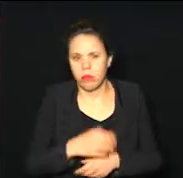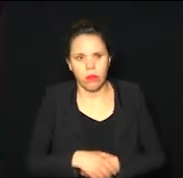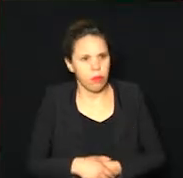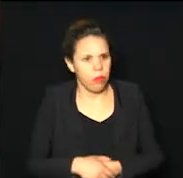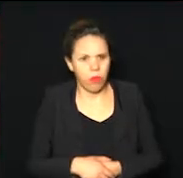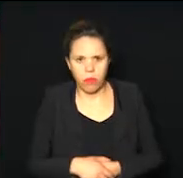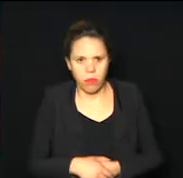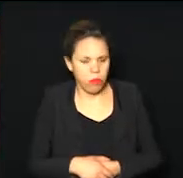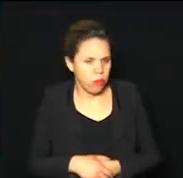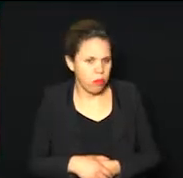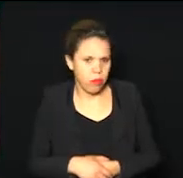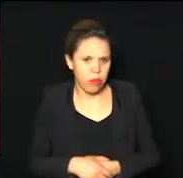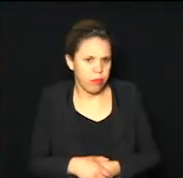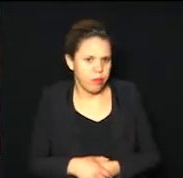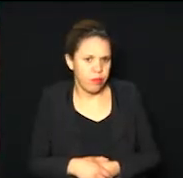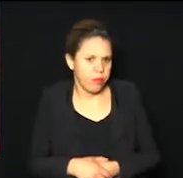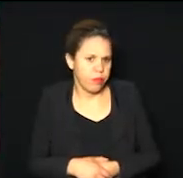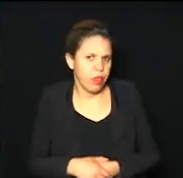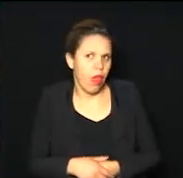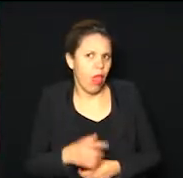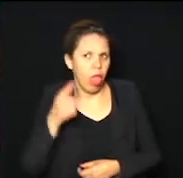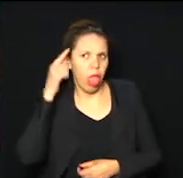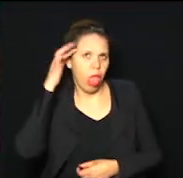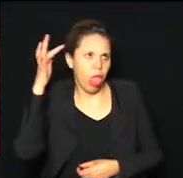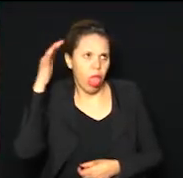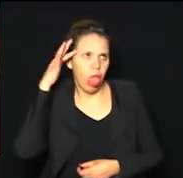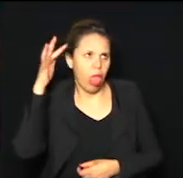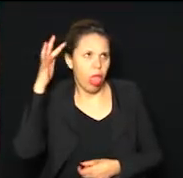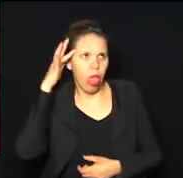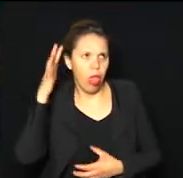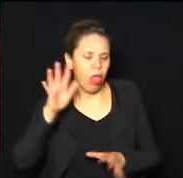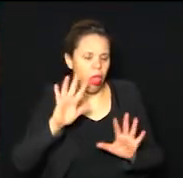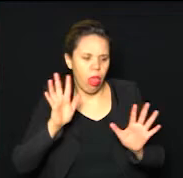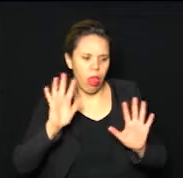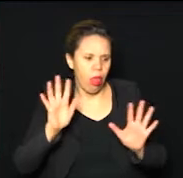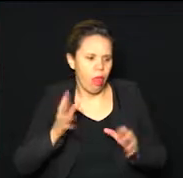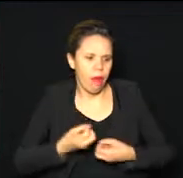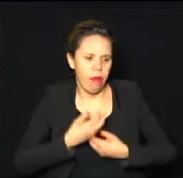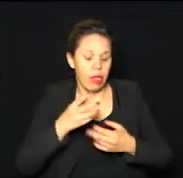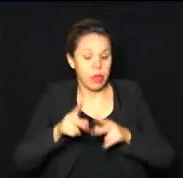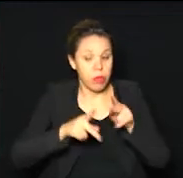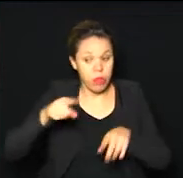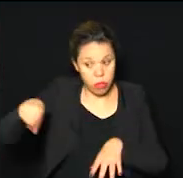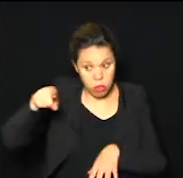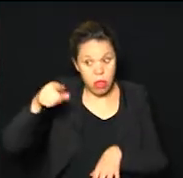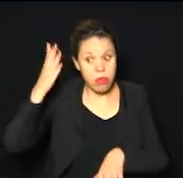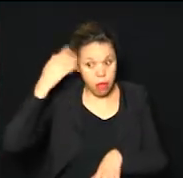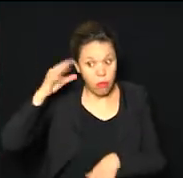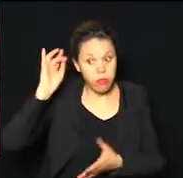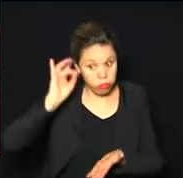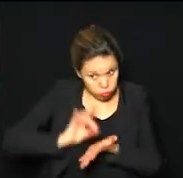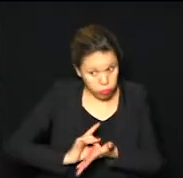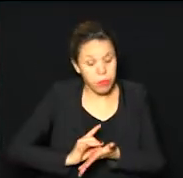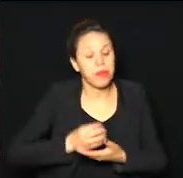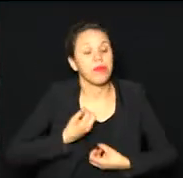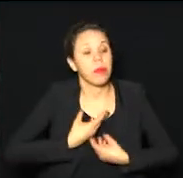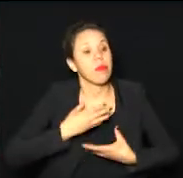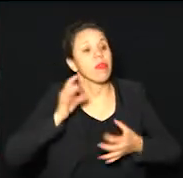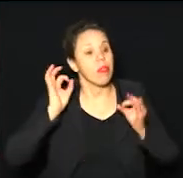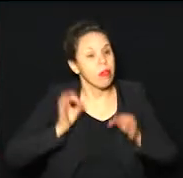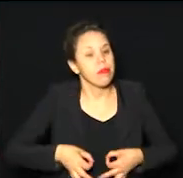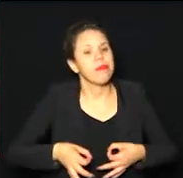de fantasmas da informação. Quando as pessoas são informadas, né, e bem